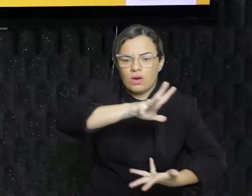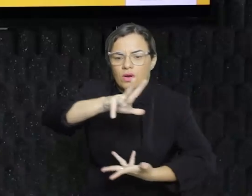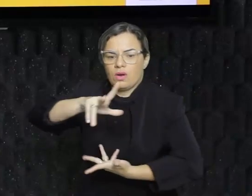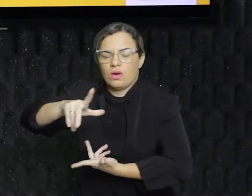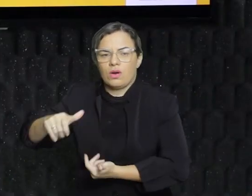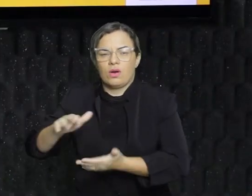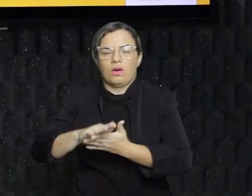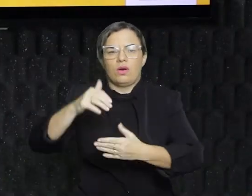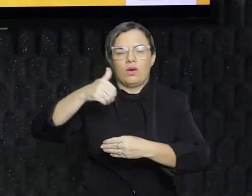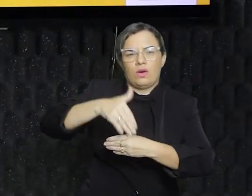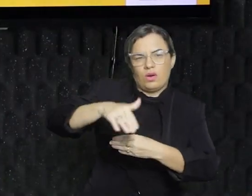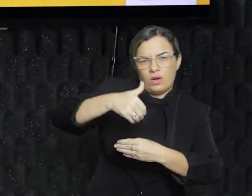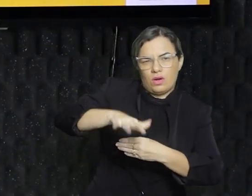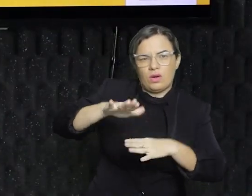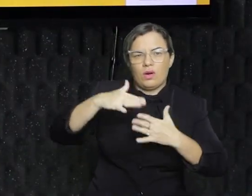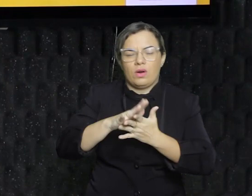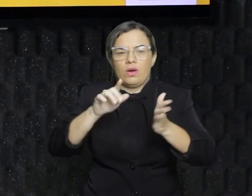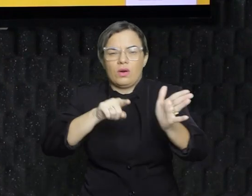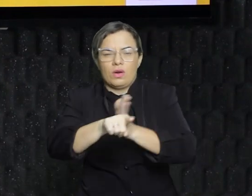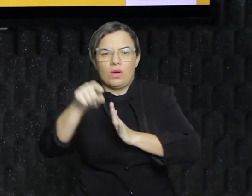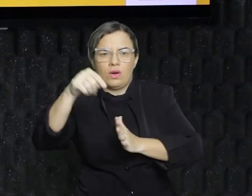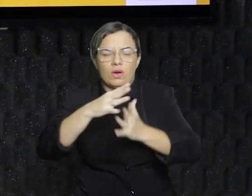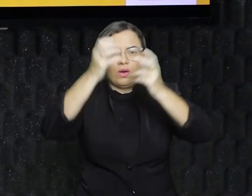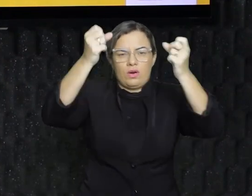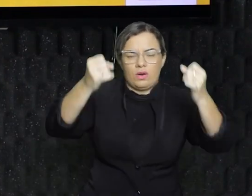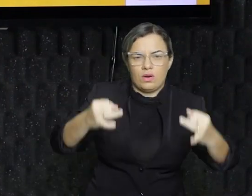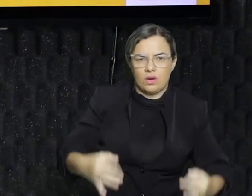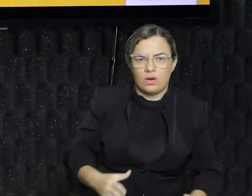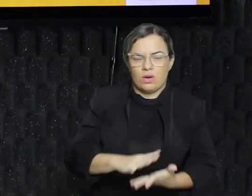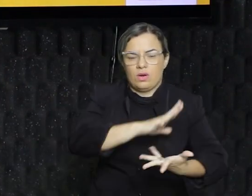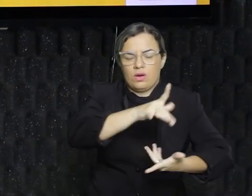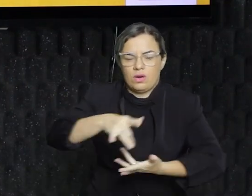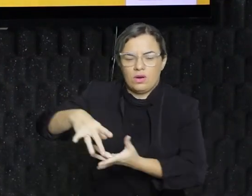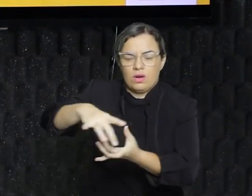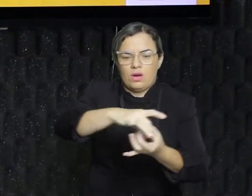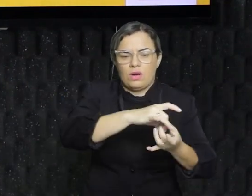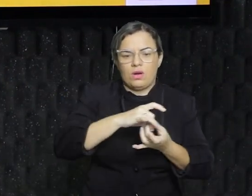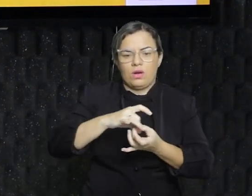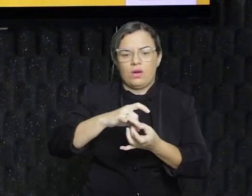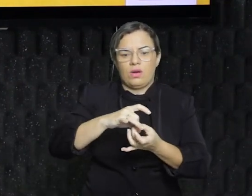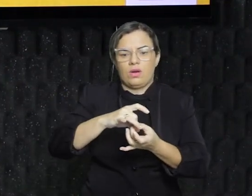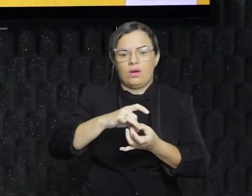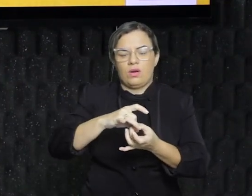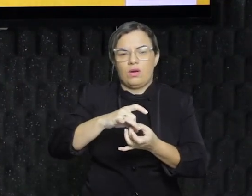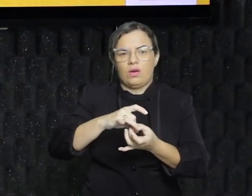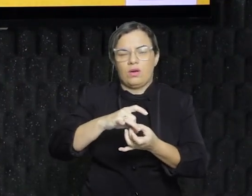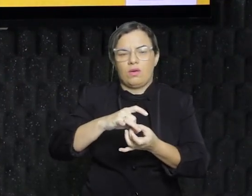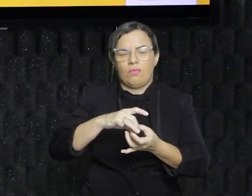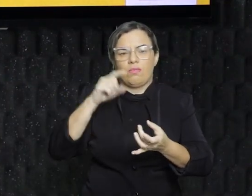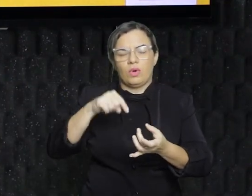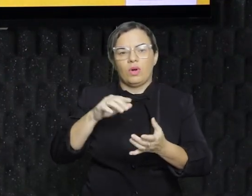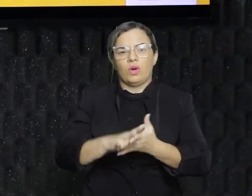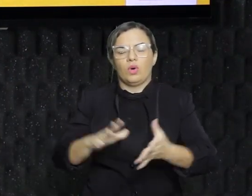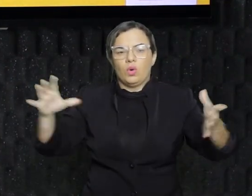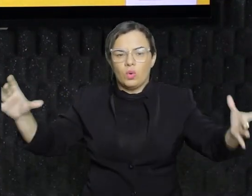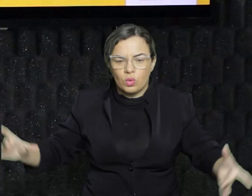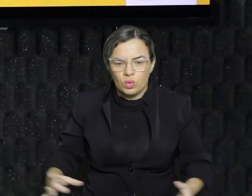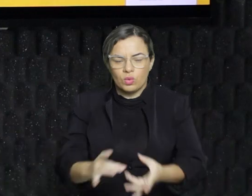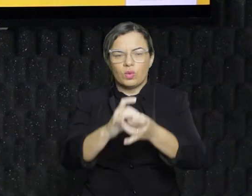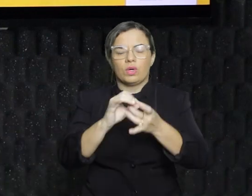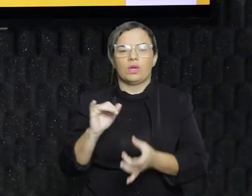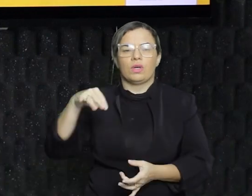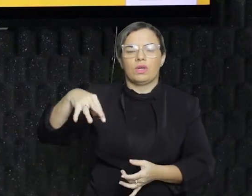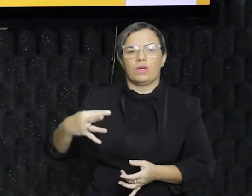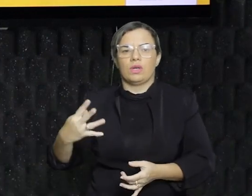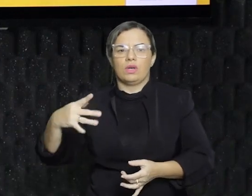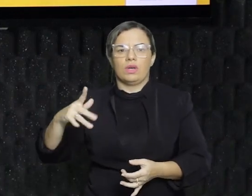ti, sempre que tu pegar questões que falem de globalização, coloca do lado a palavrinha integração, porque de fato